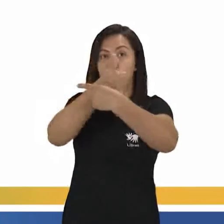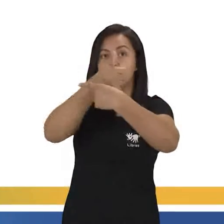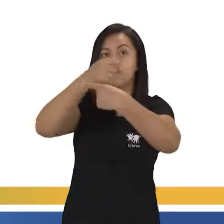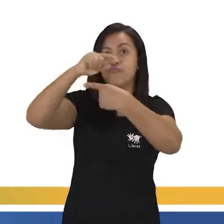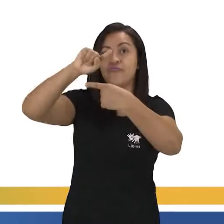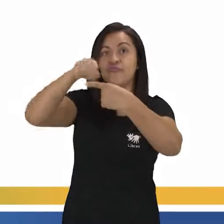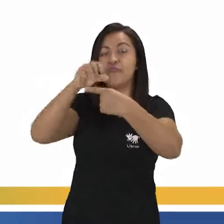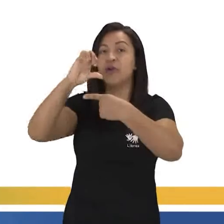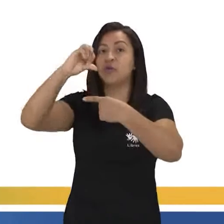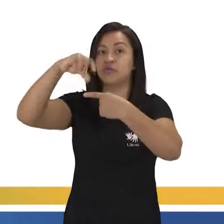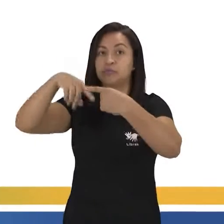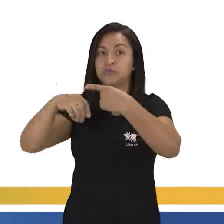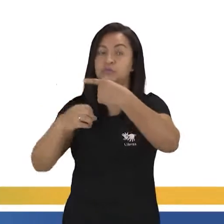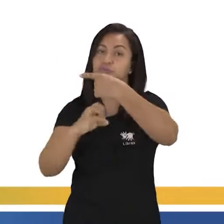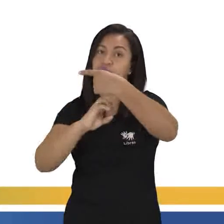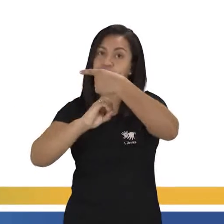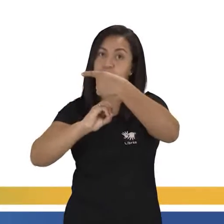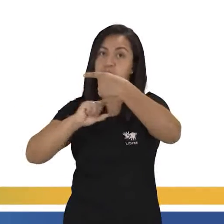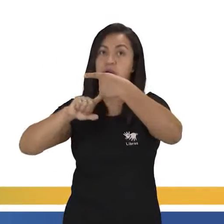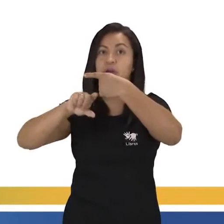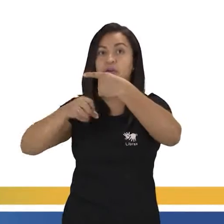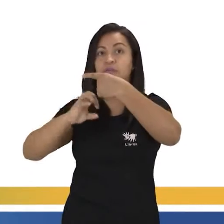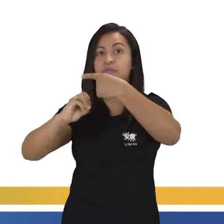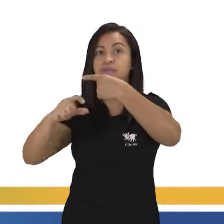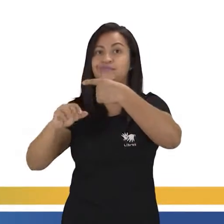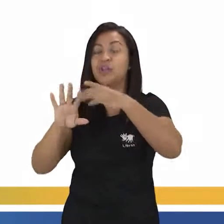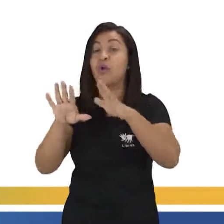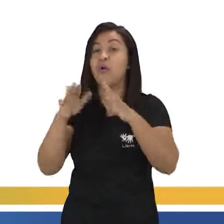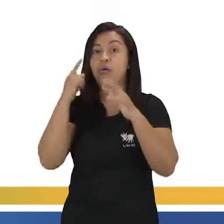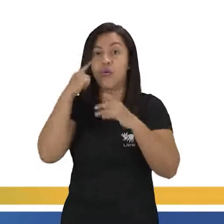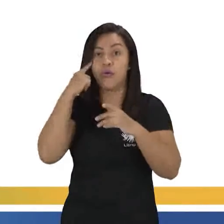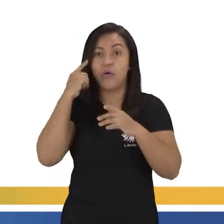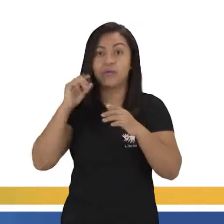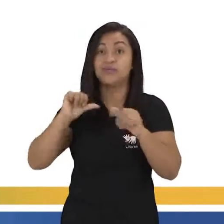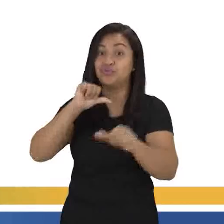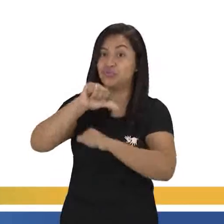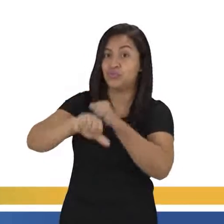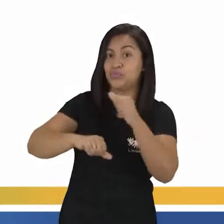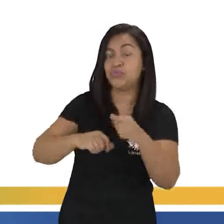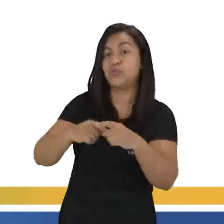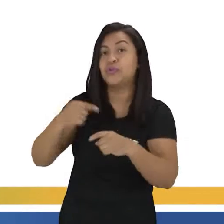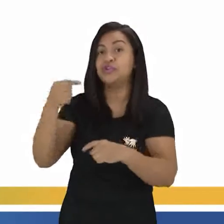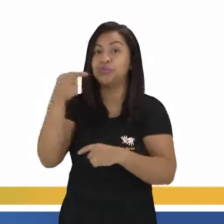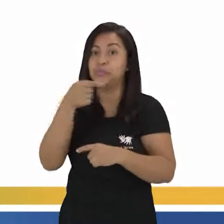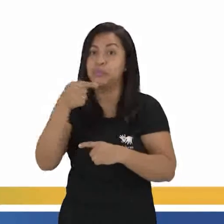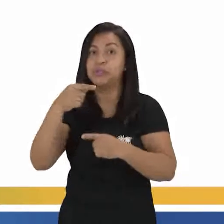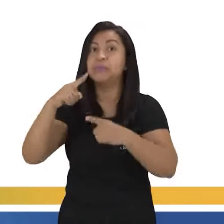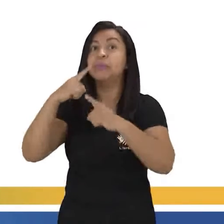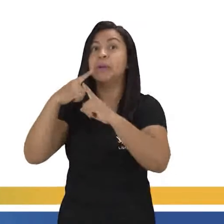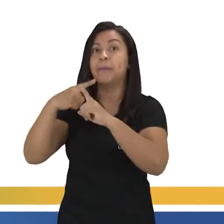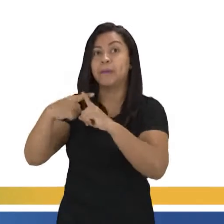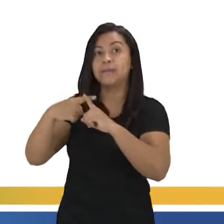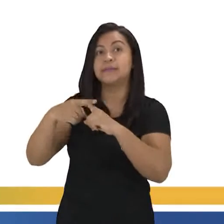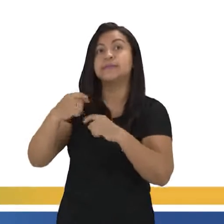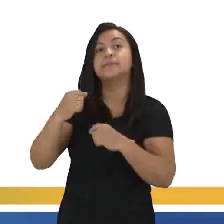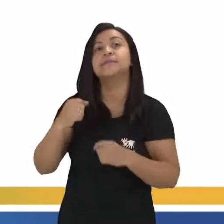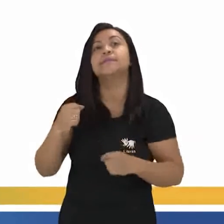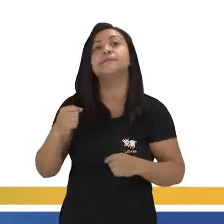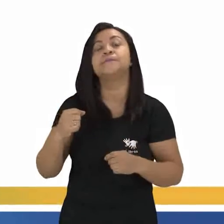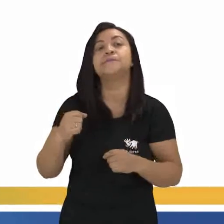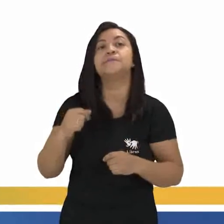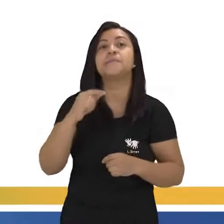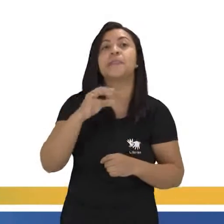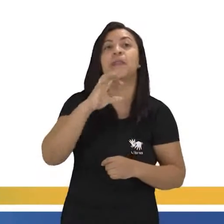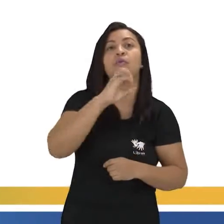Observem que o sinal já mudou aí, né? Nós já mudamos o sinal de menos para mais. Então, a velocidade final vai ser igual a 1,95 dividido